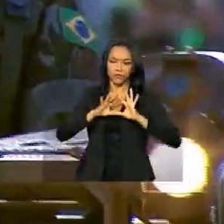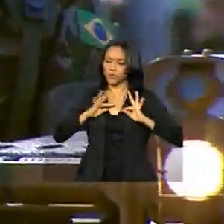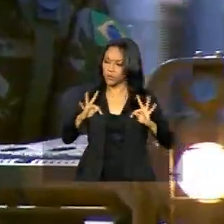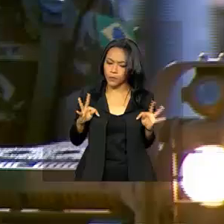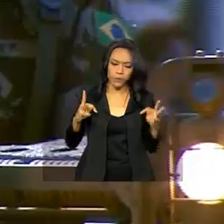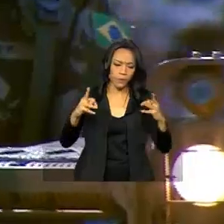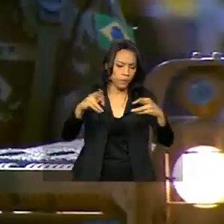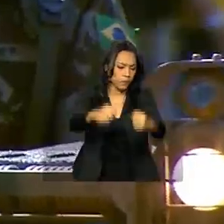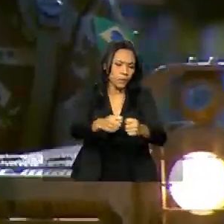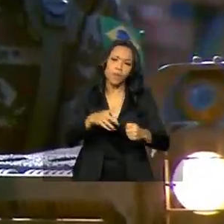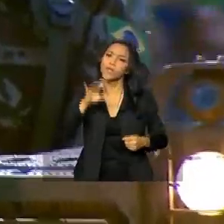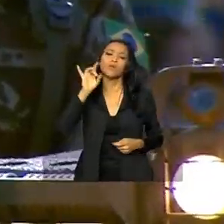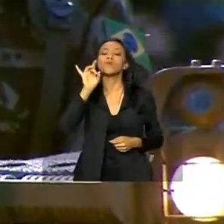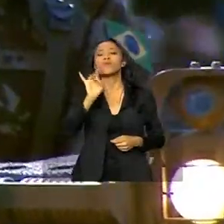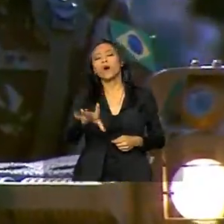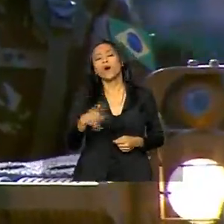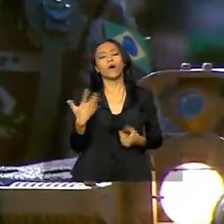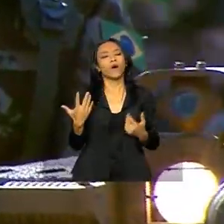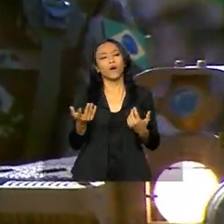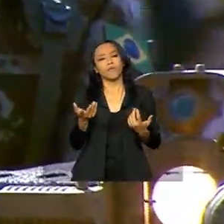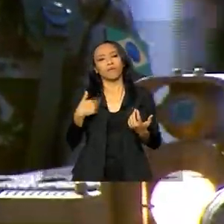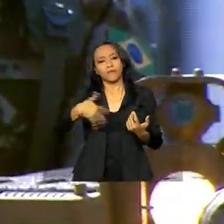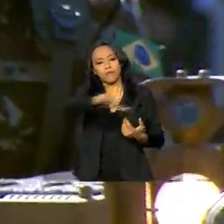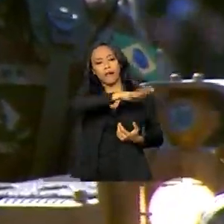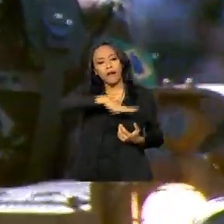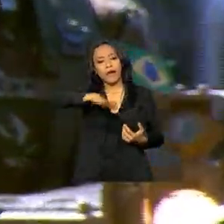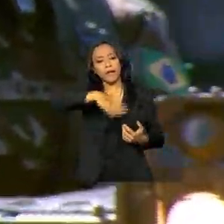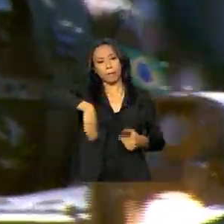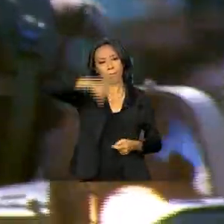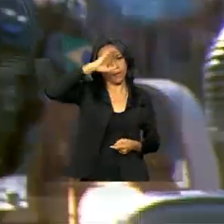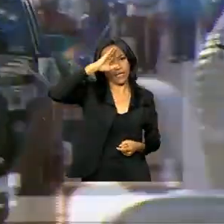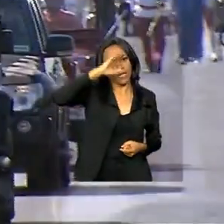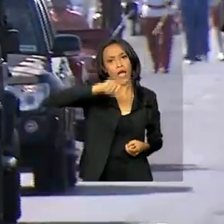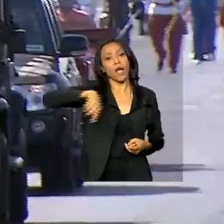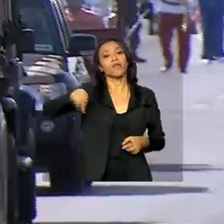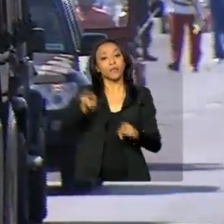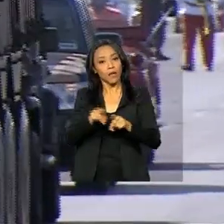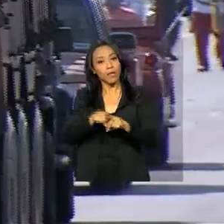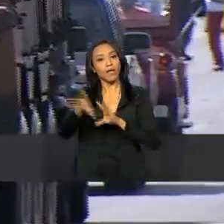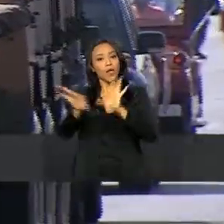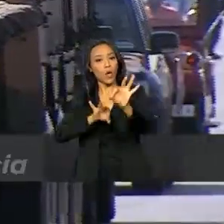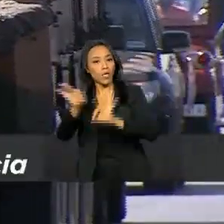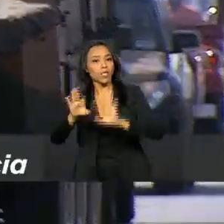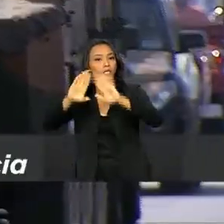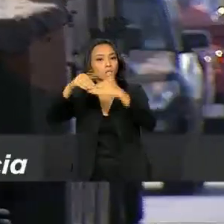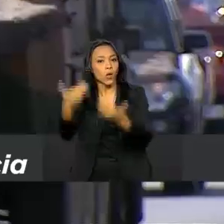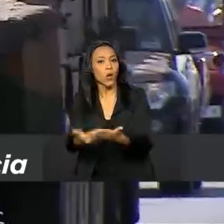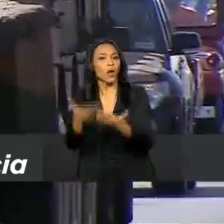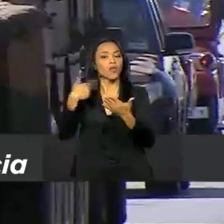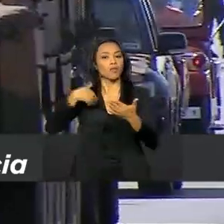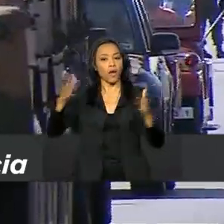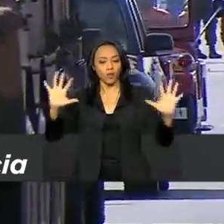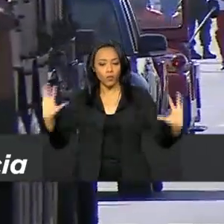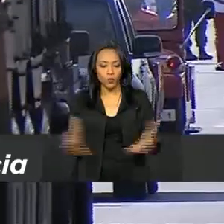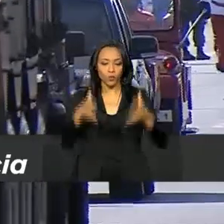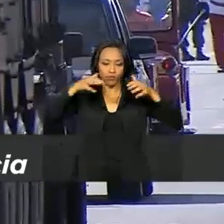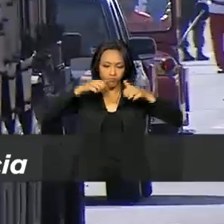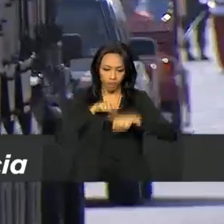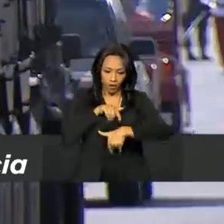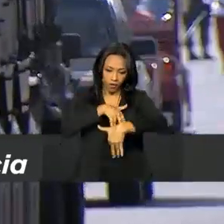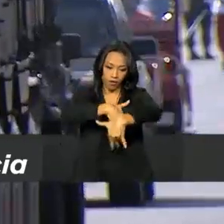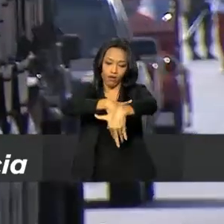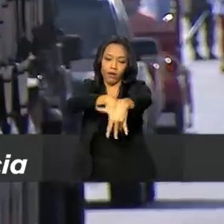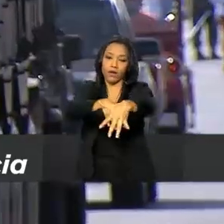realização, não somente da parte militar, mas também da parte cívica, Coronel. Isso, o comandante militar do Planalto, ele é